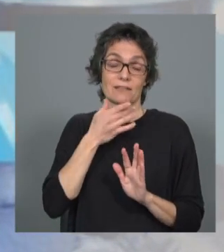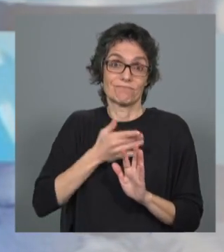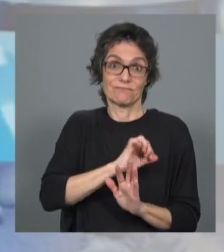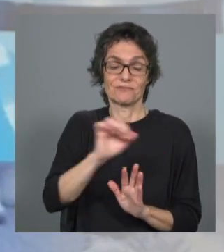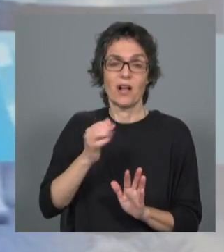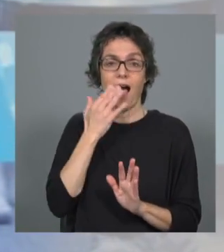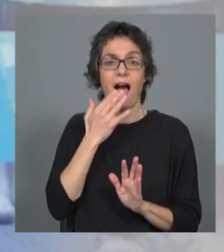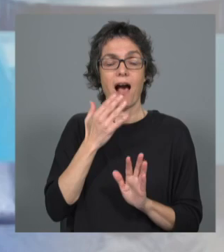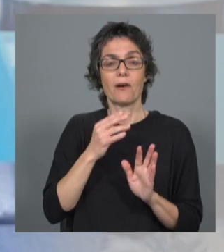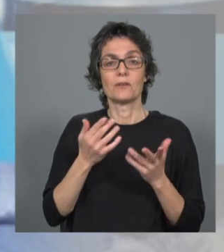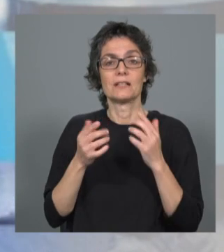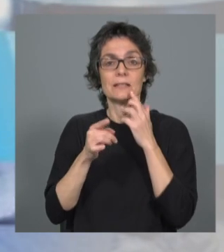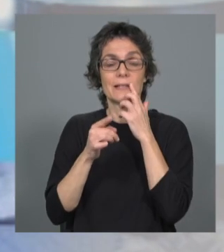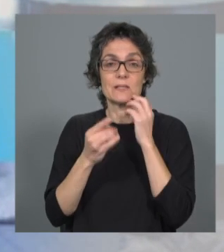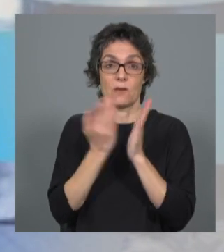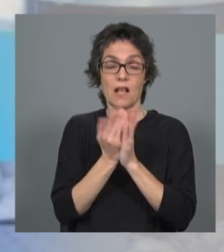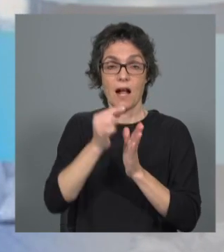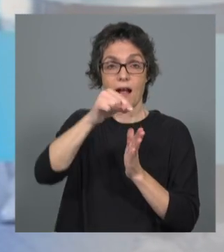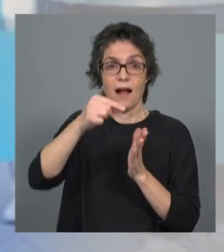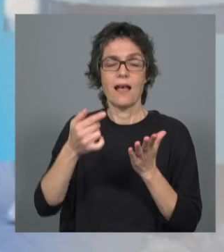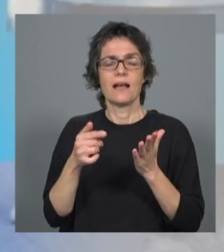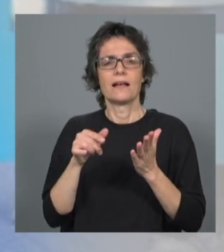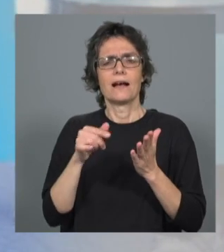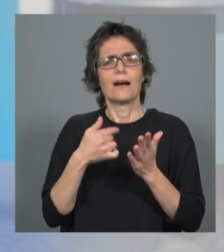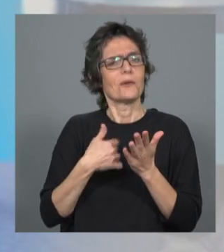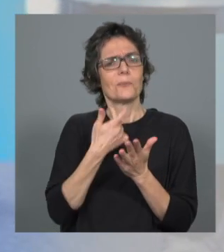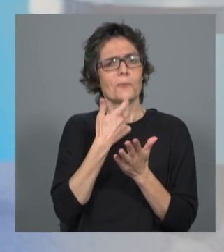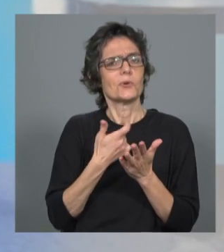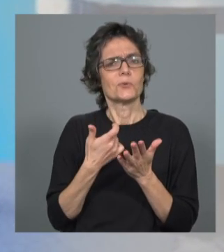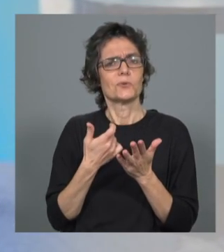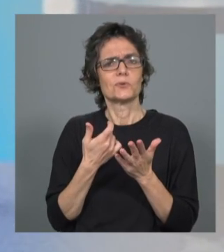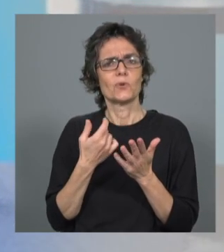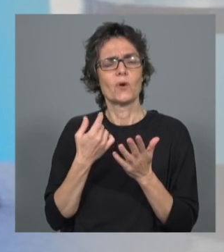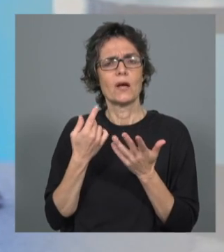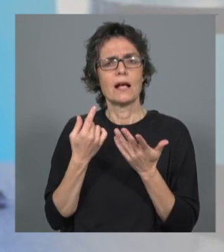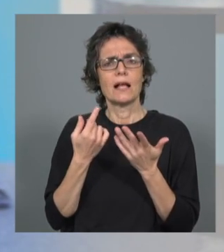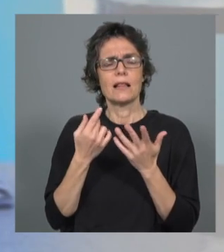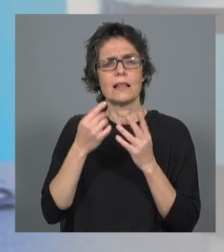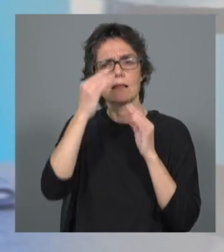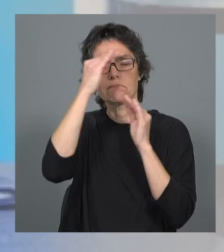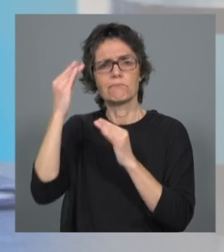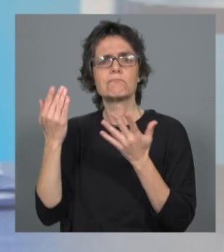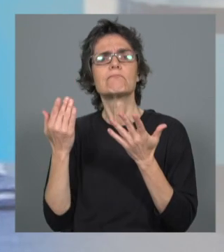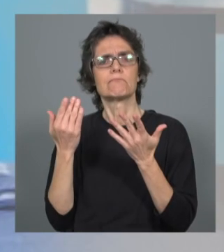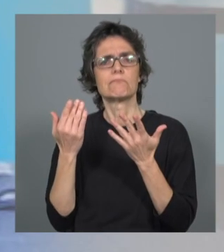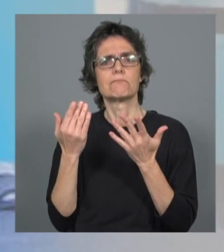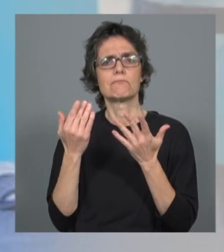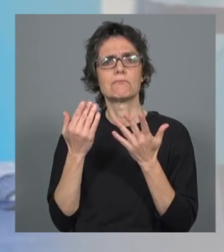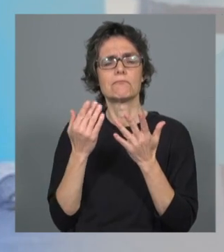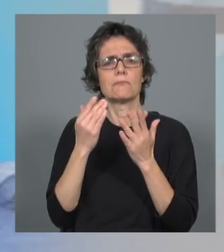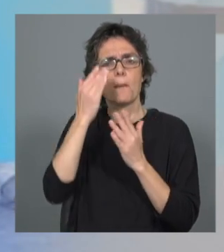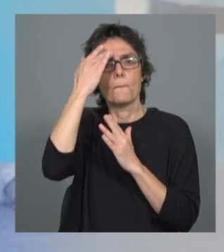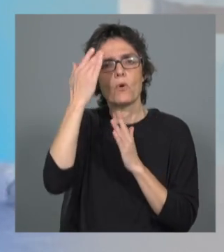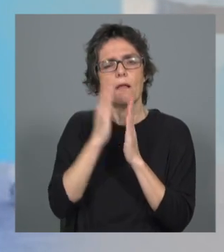as disciplinas em meio escolar, como é que foi também a vivida na educação moral e religiosa católica, sabendo que é